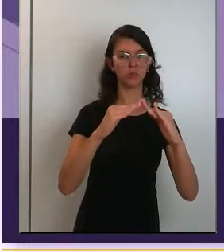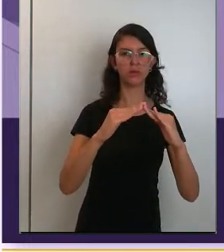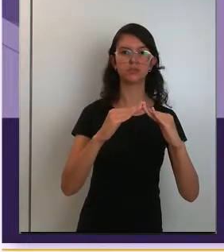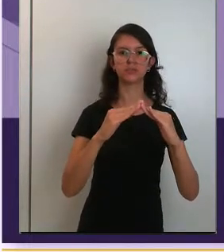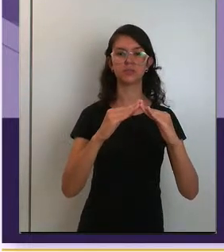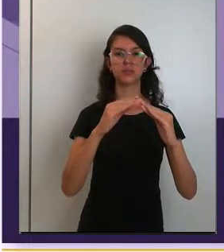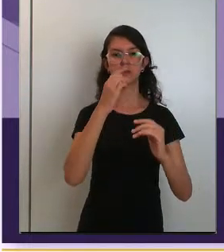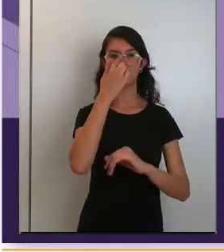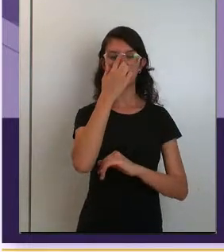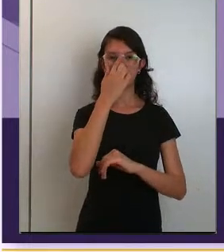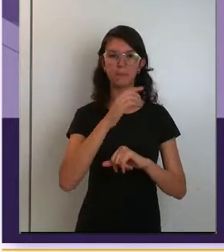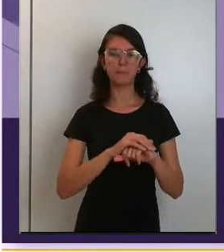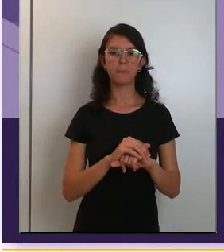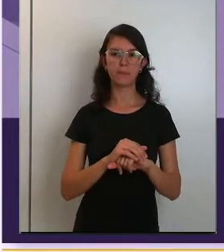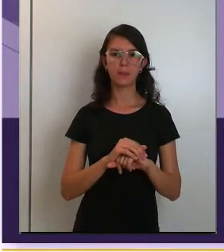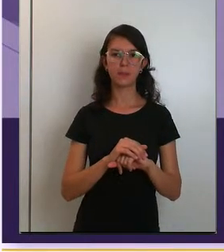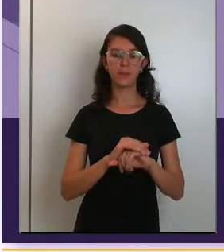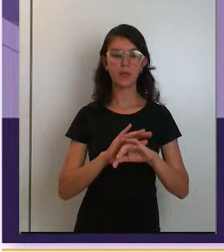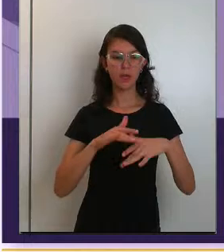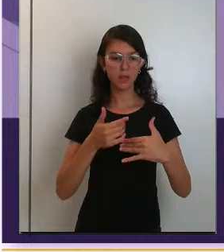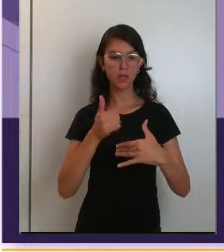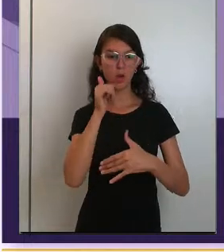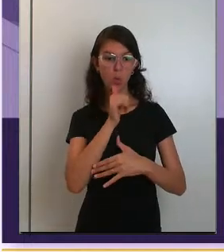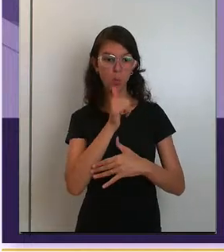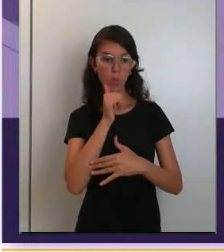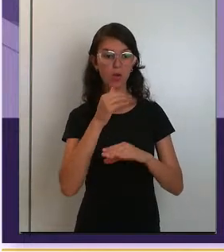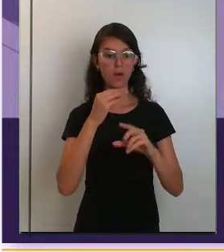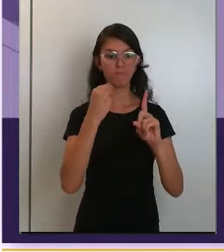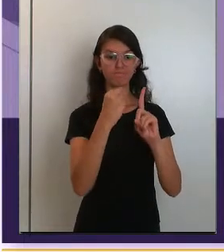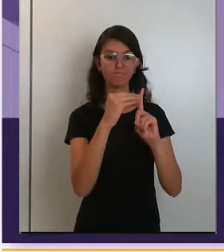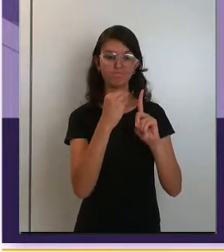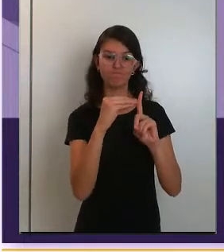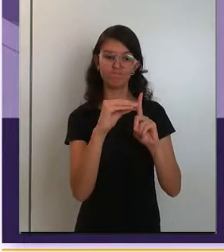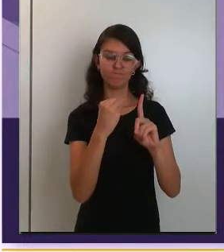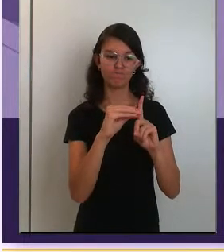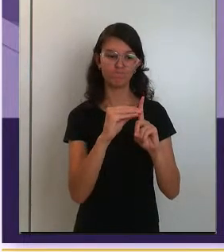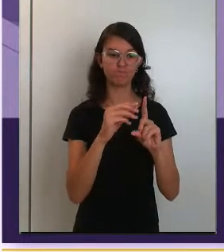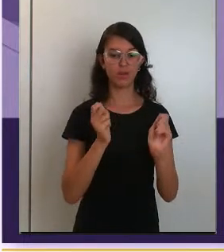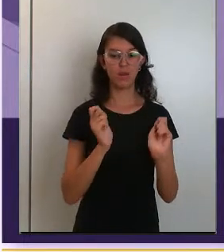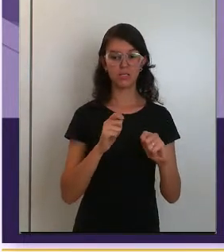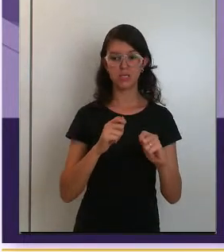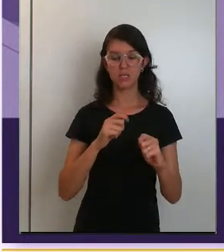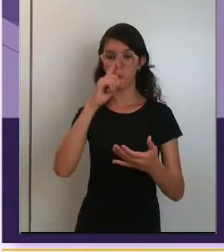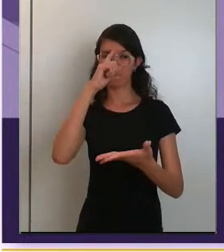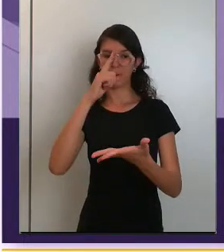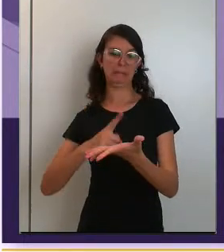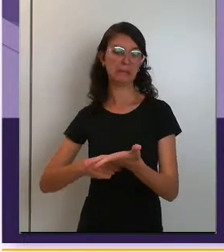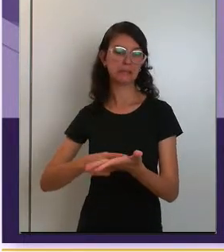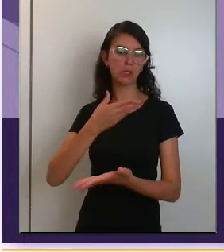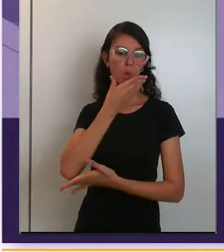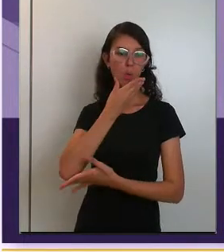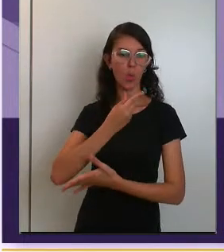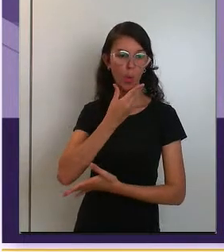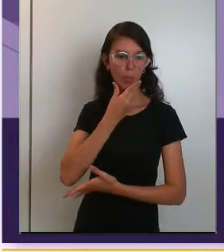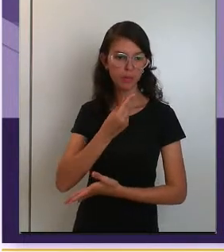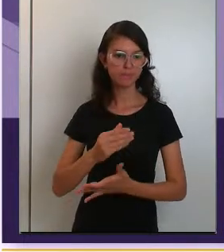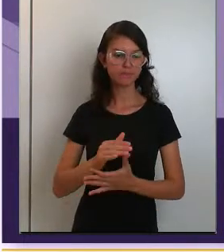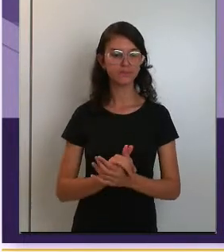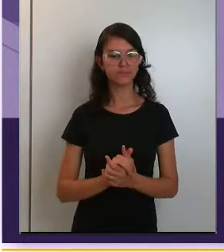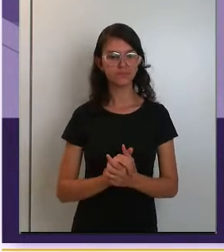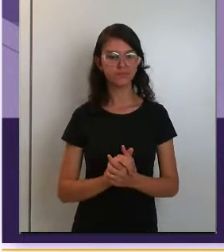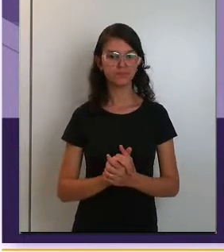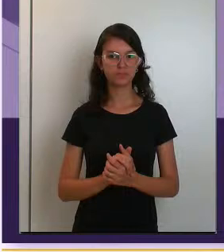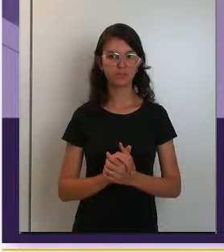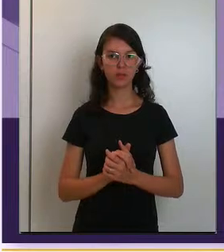Desculpa. E deixa a mulher num estado de vulnerabilidade, submissão muito grande ao companheiro. Além disso,